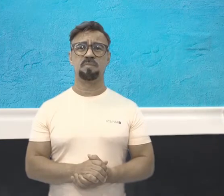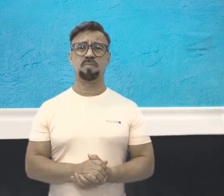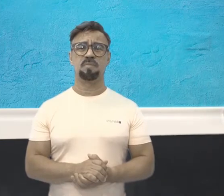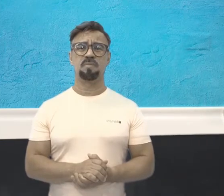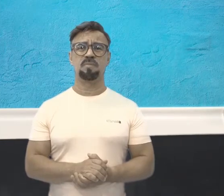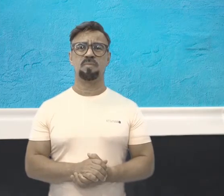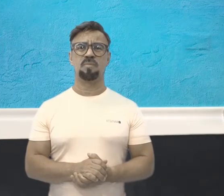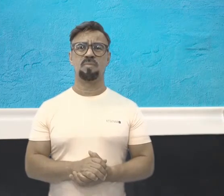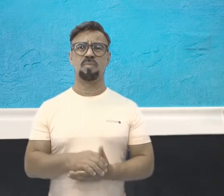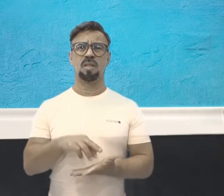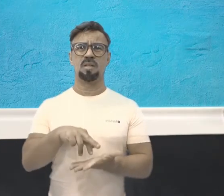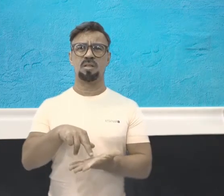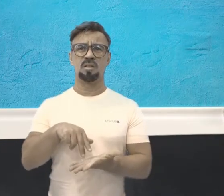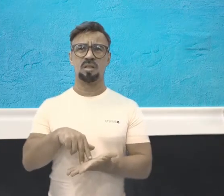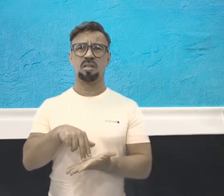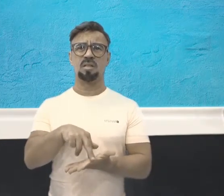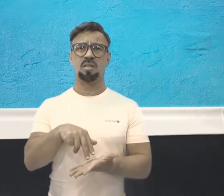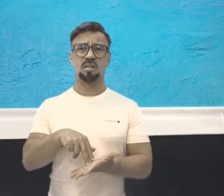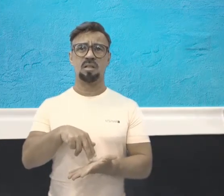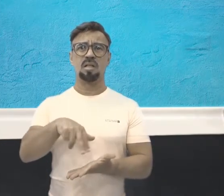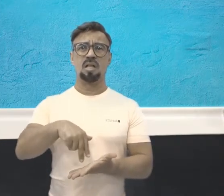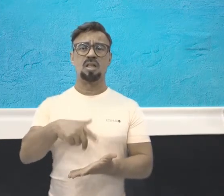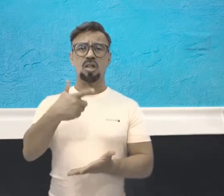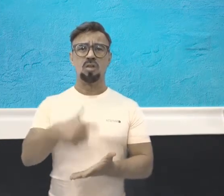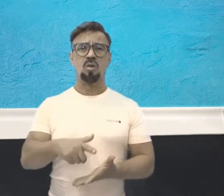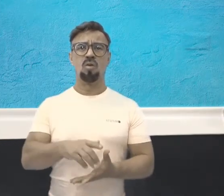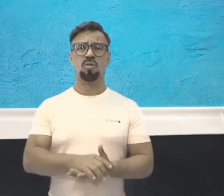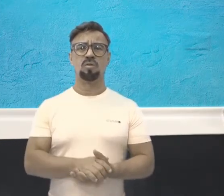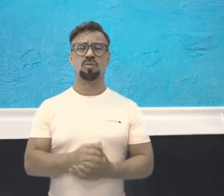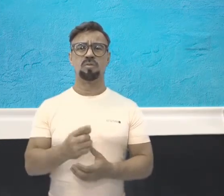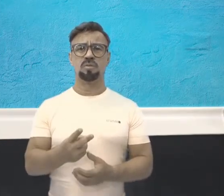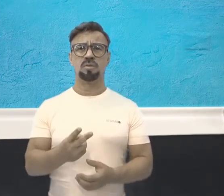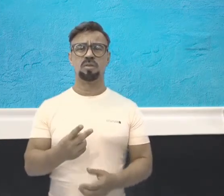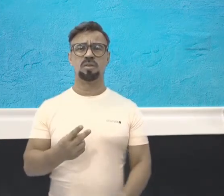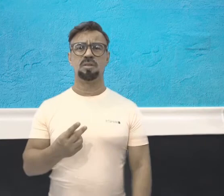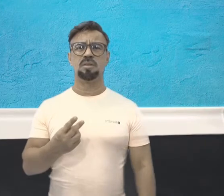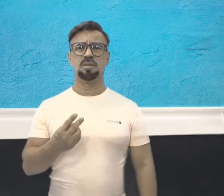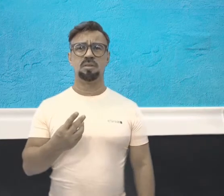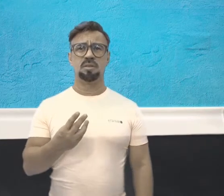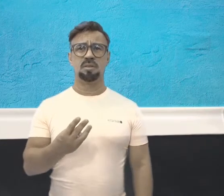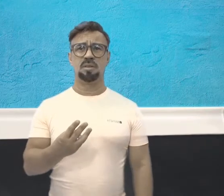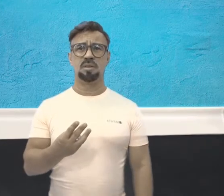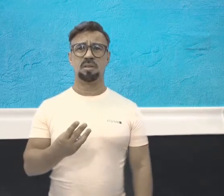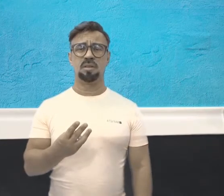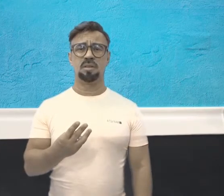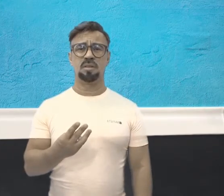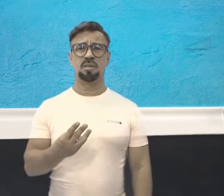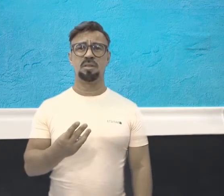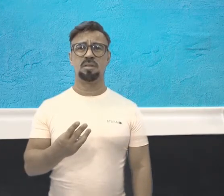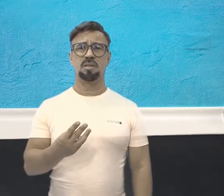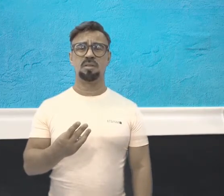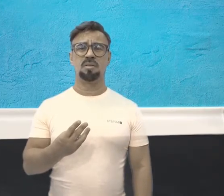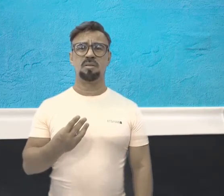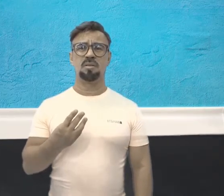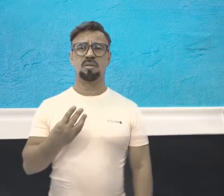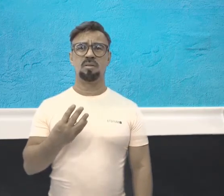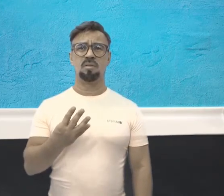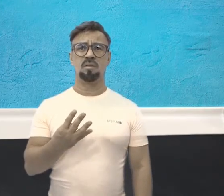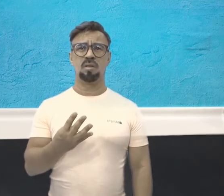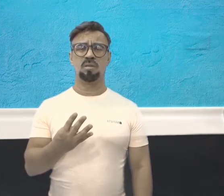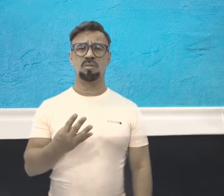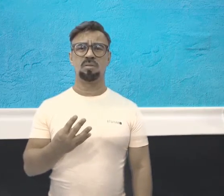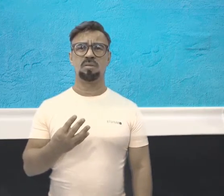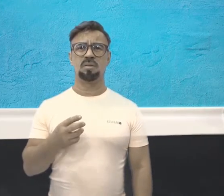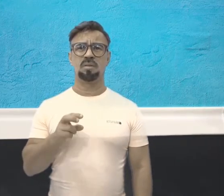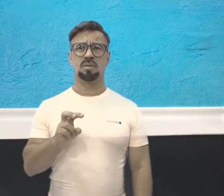e vai achar novamente um dois e vai comprar seis na segunda vez três